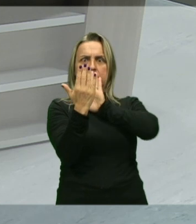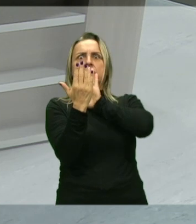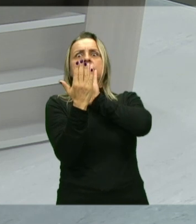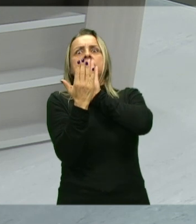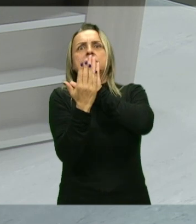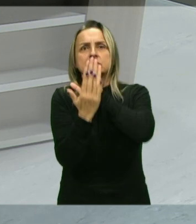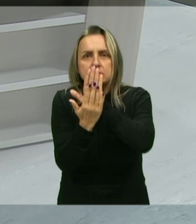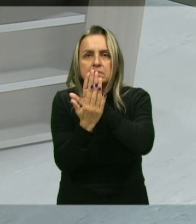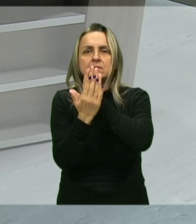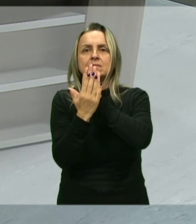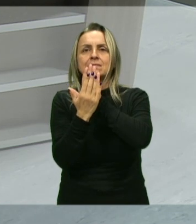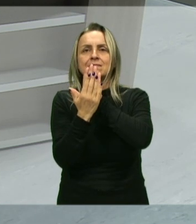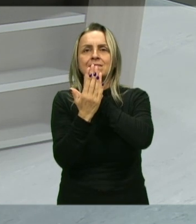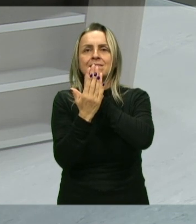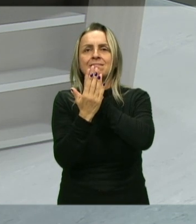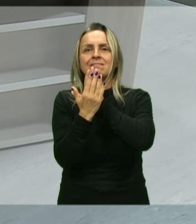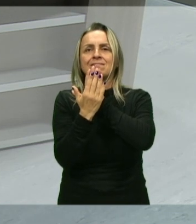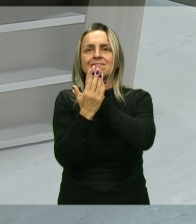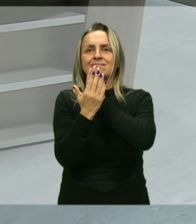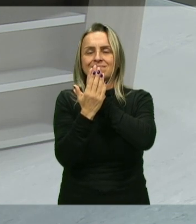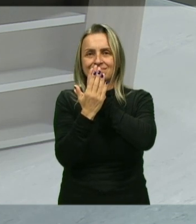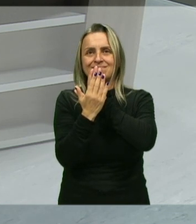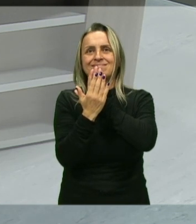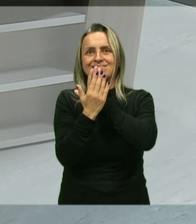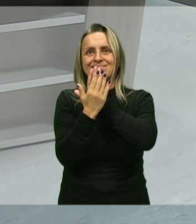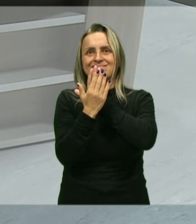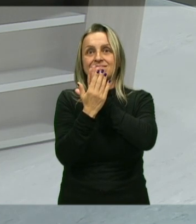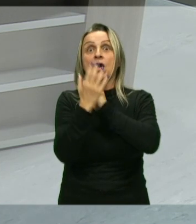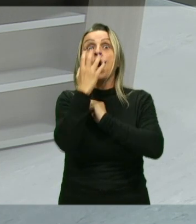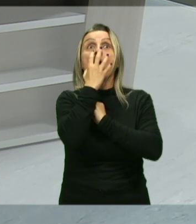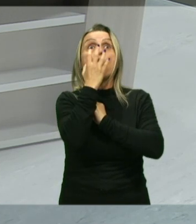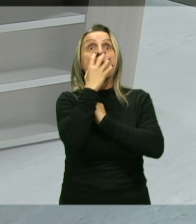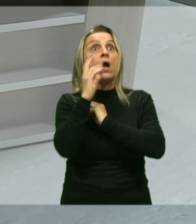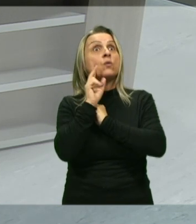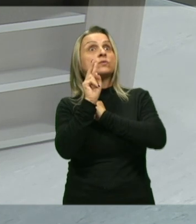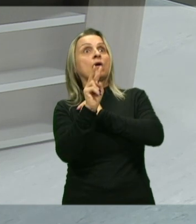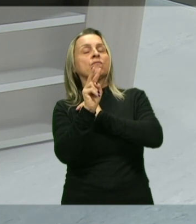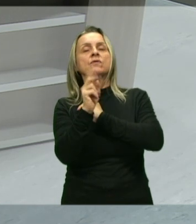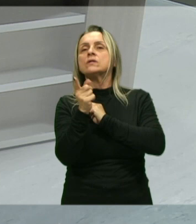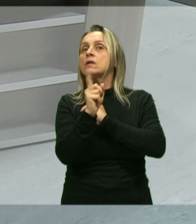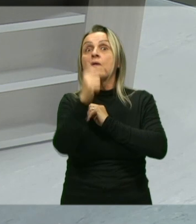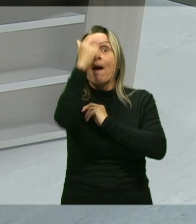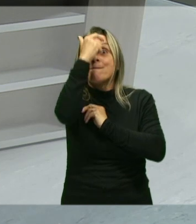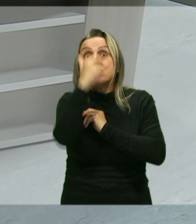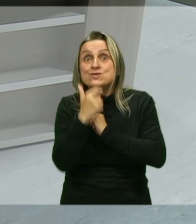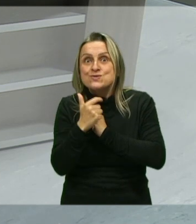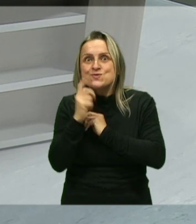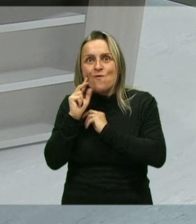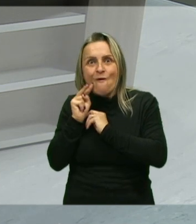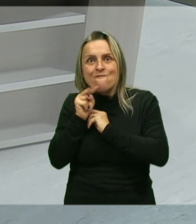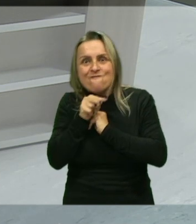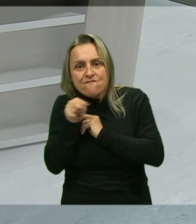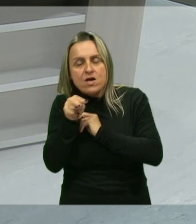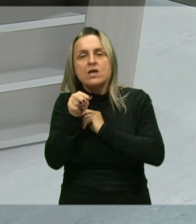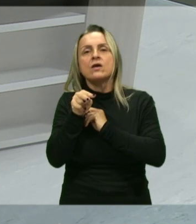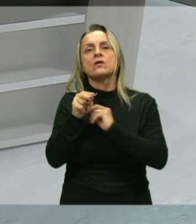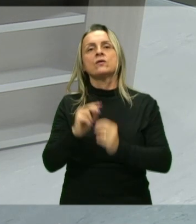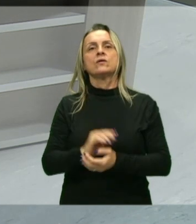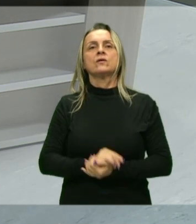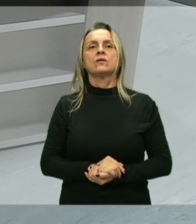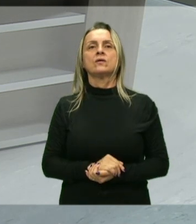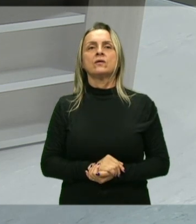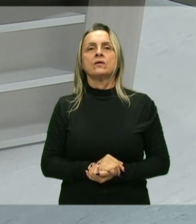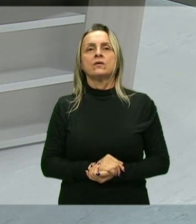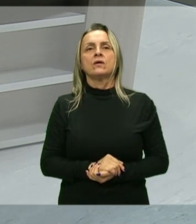né? E não é porque o cão tá vendo, o cão vai desviar, não. A pessoa veio na minha direção. Ela me tirou e a pessoa veio.